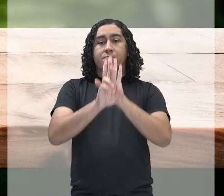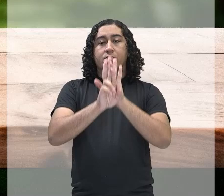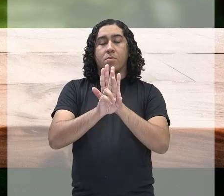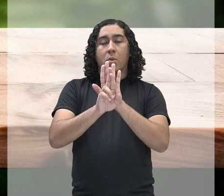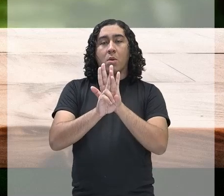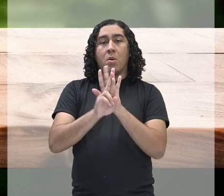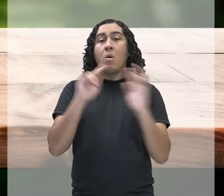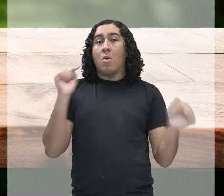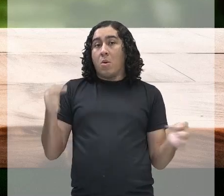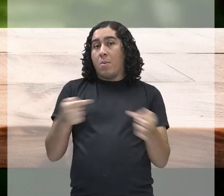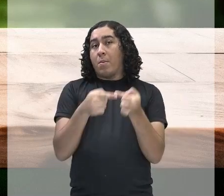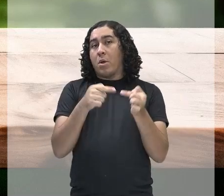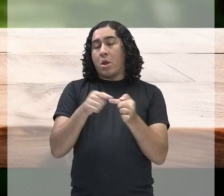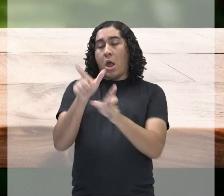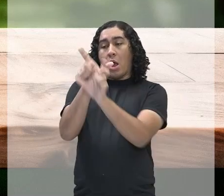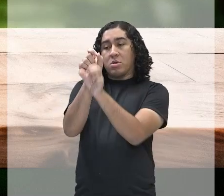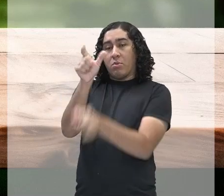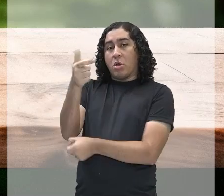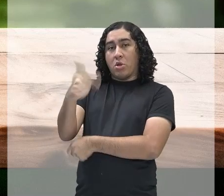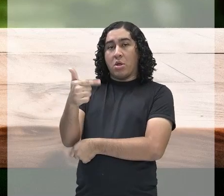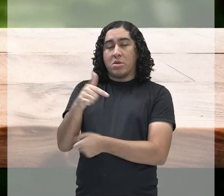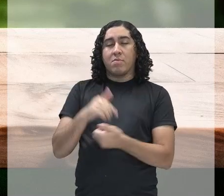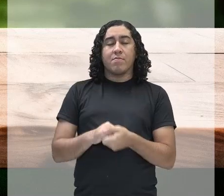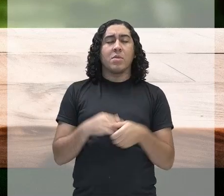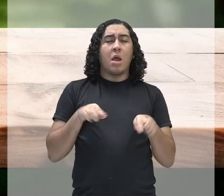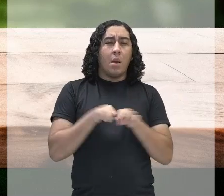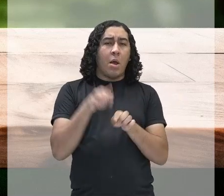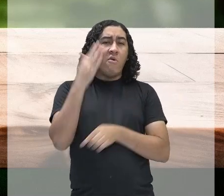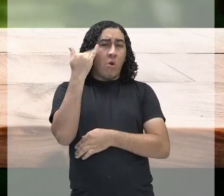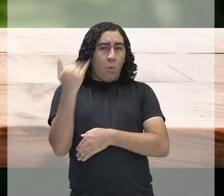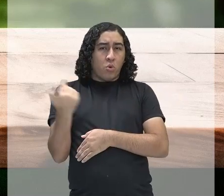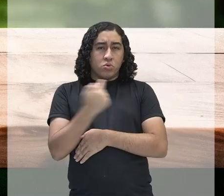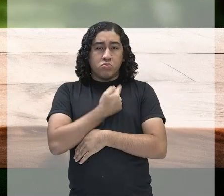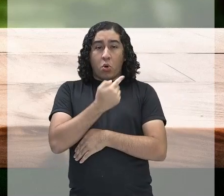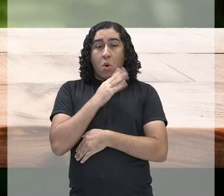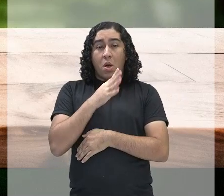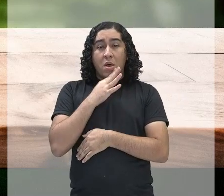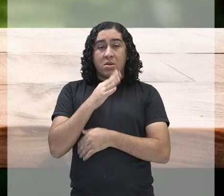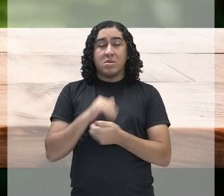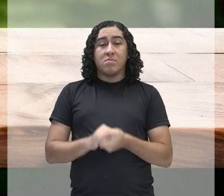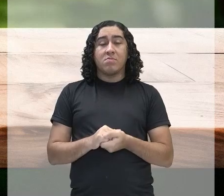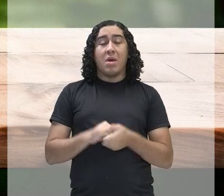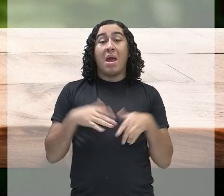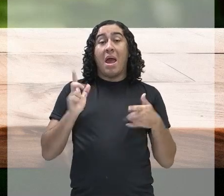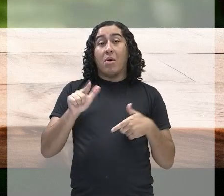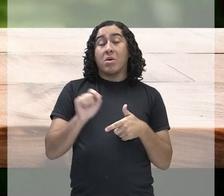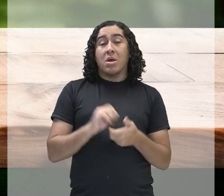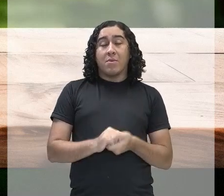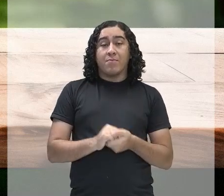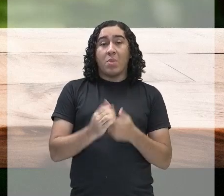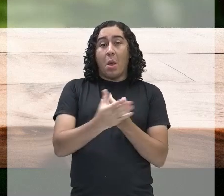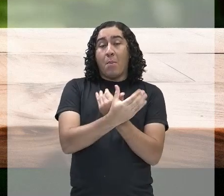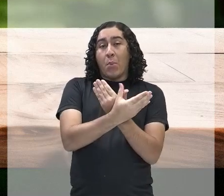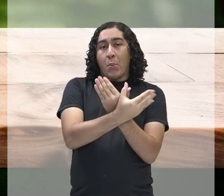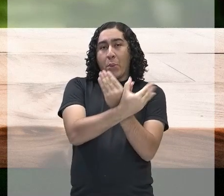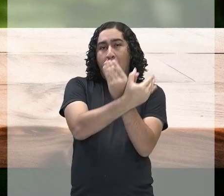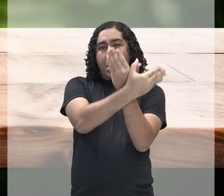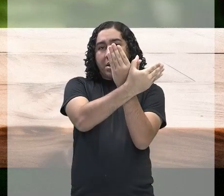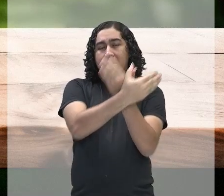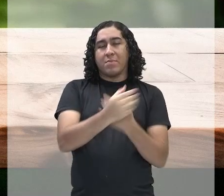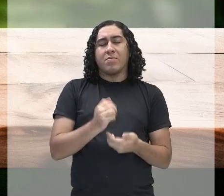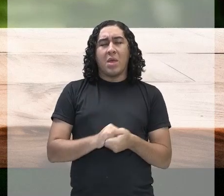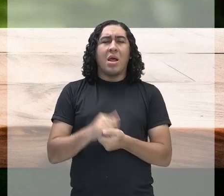os invertebrados, que é também bastante conhecido por nós, que é aqui a borboleta, né? Muito comum a gente observar